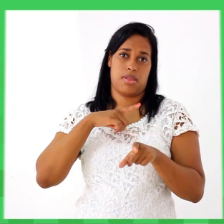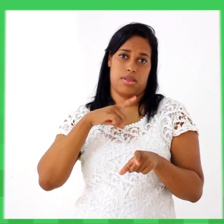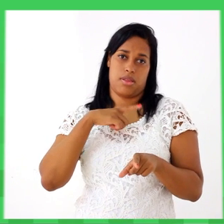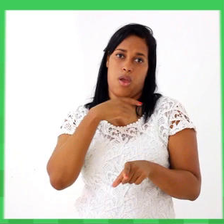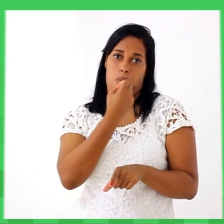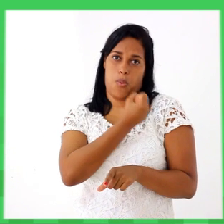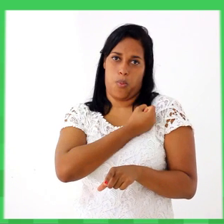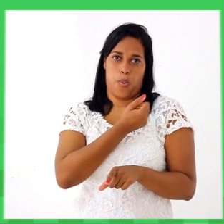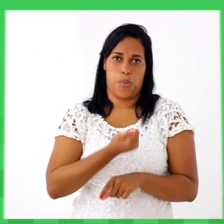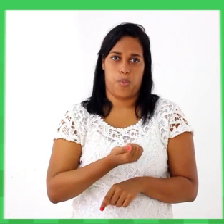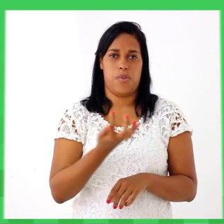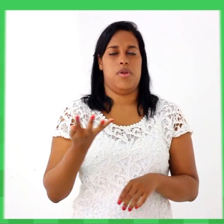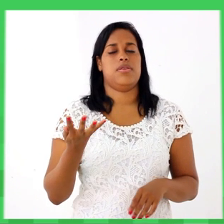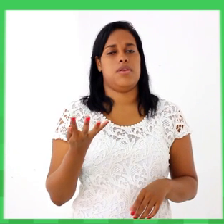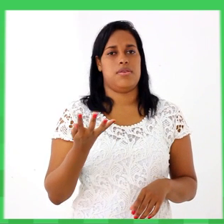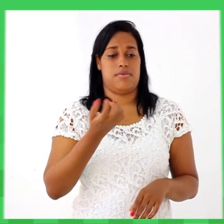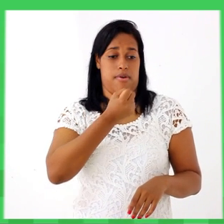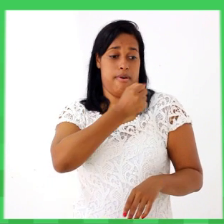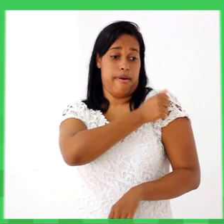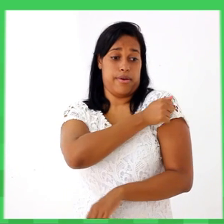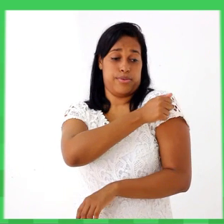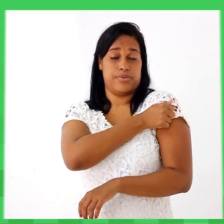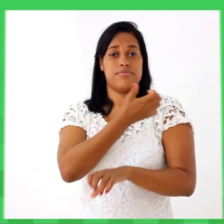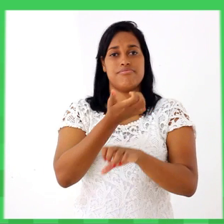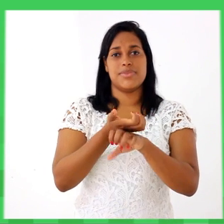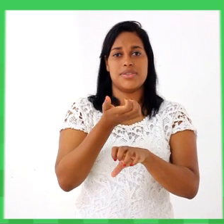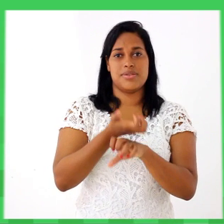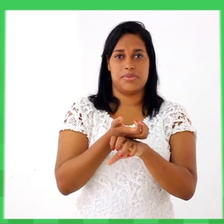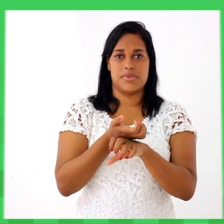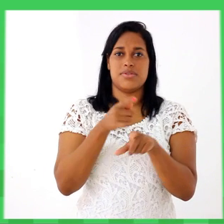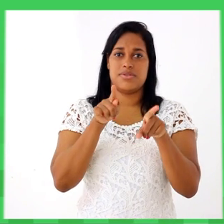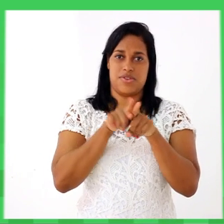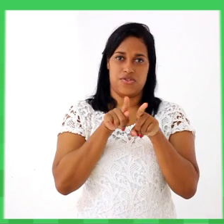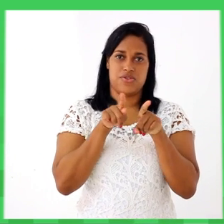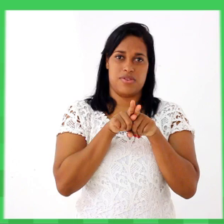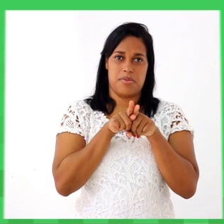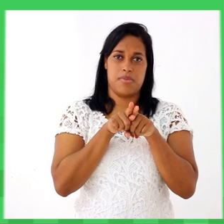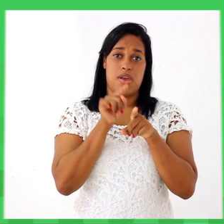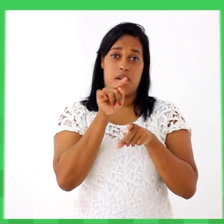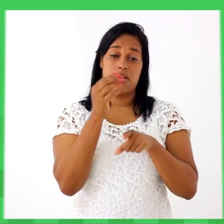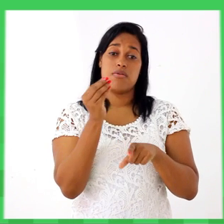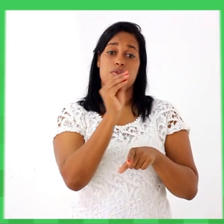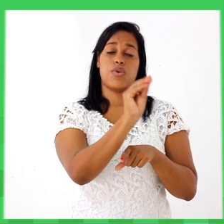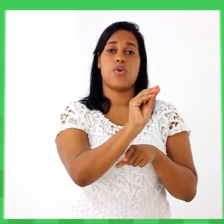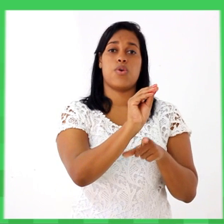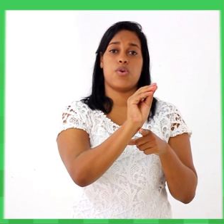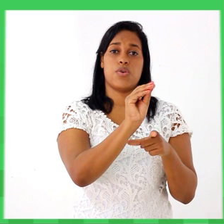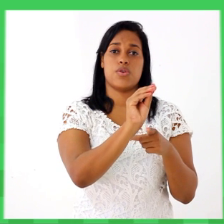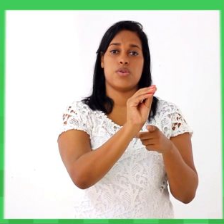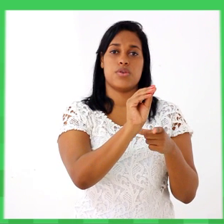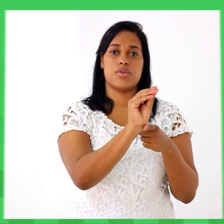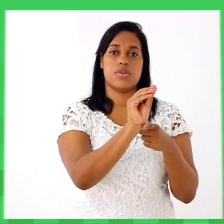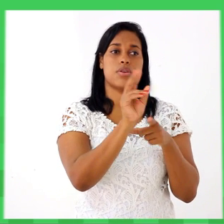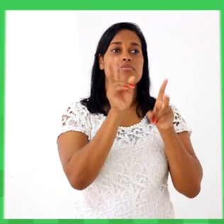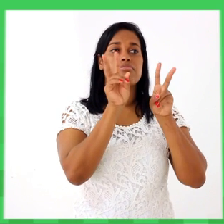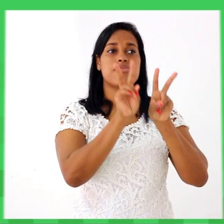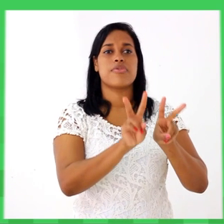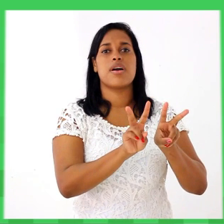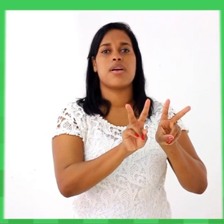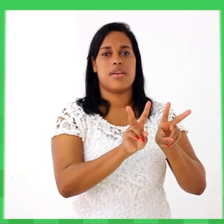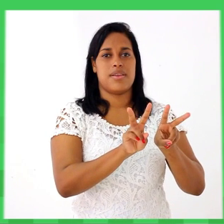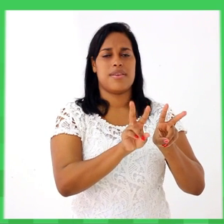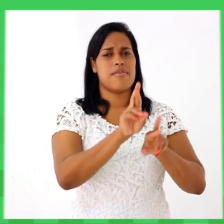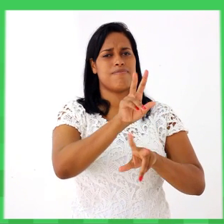cardinalidade. Alunos e disciplinas. Eu coloquei aqui como assiste.